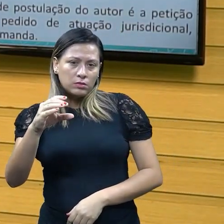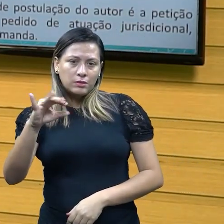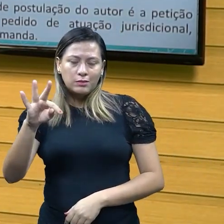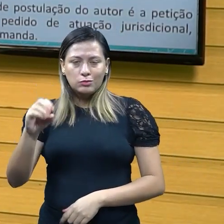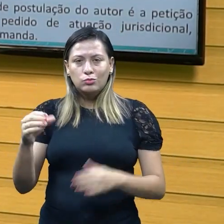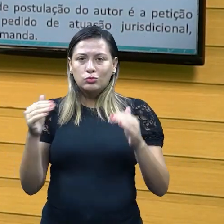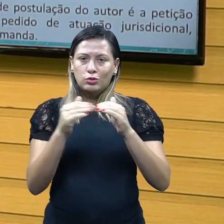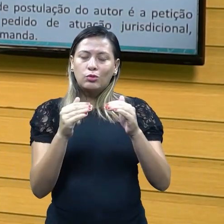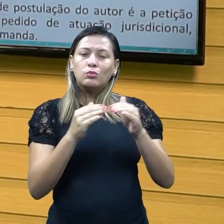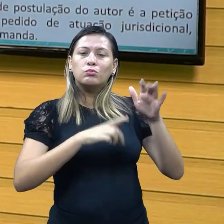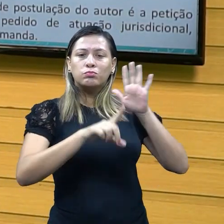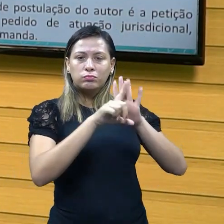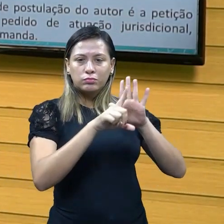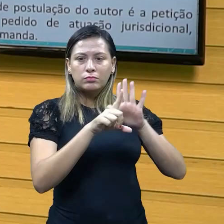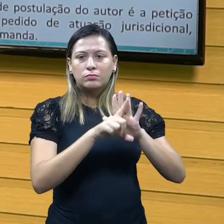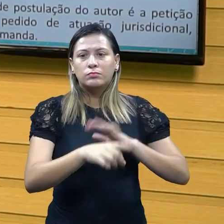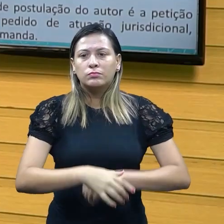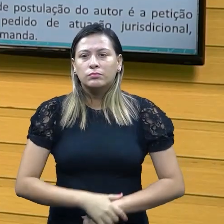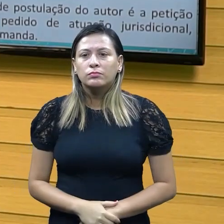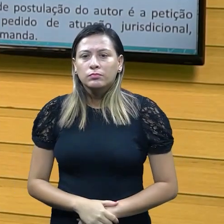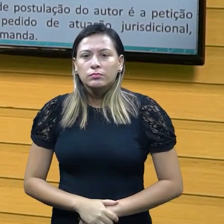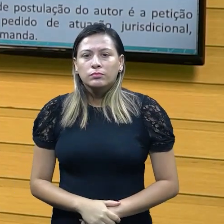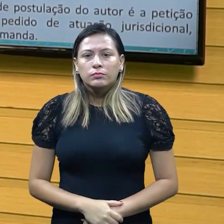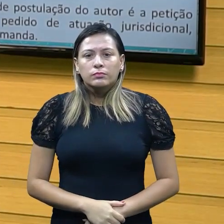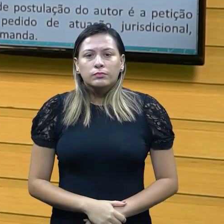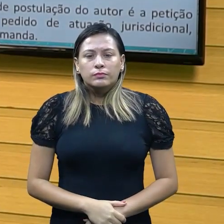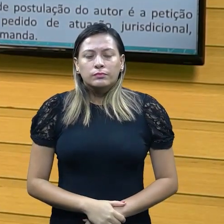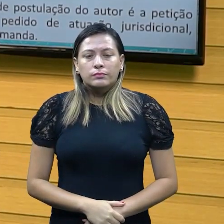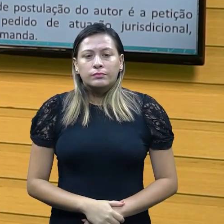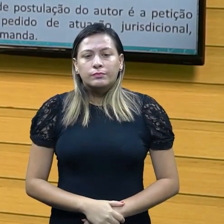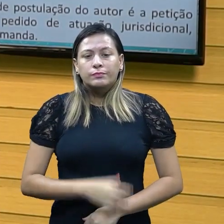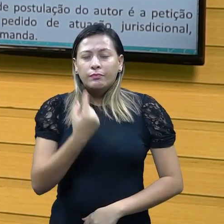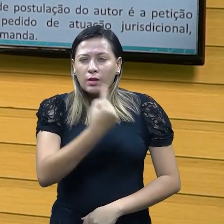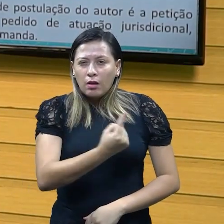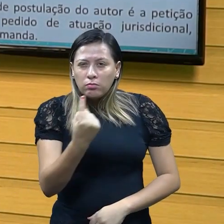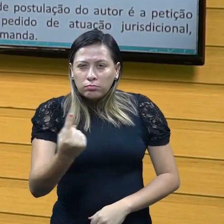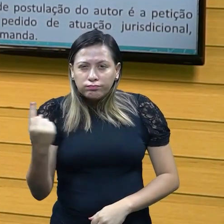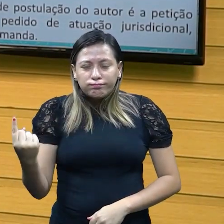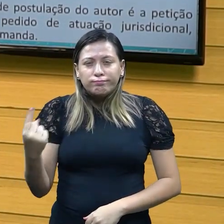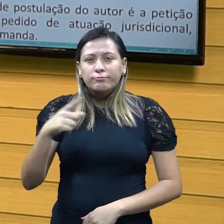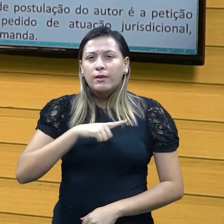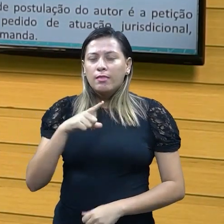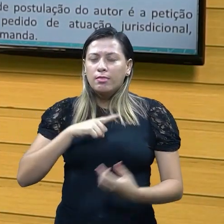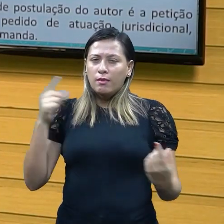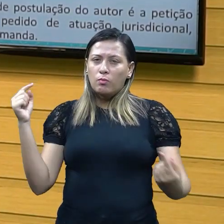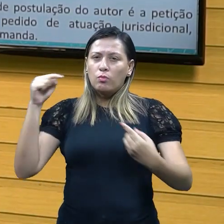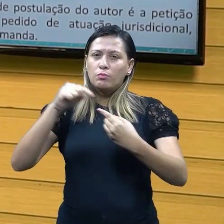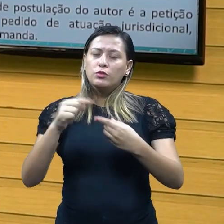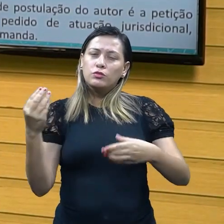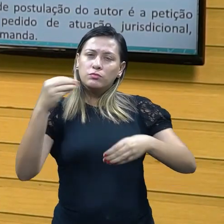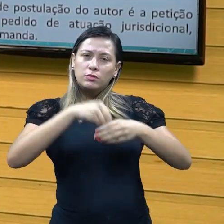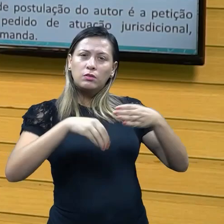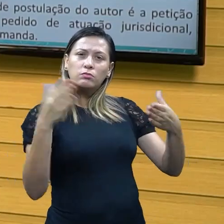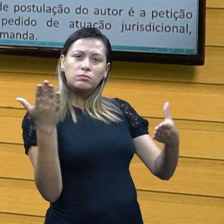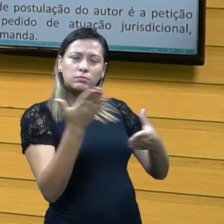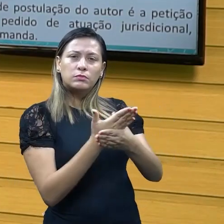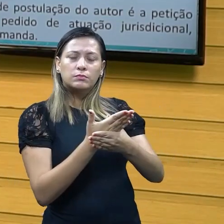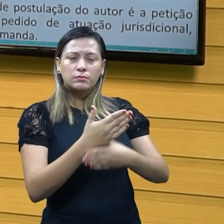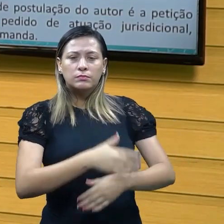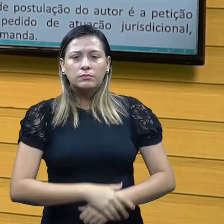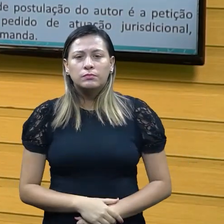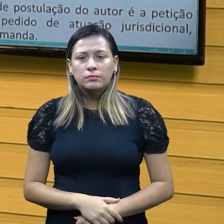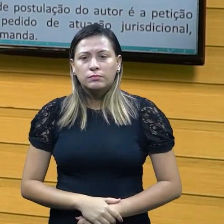também as partes, certo? Cada um deles vão ter a sua finalidade dentro de um processo. Cada uma dessas pessoas